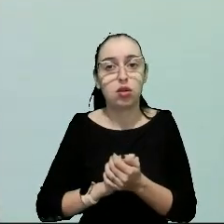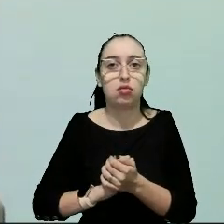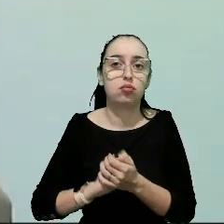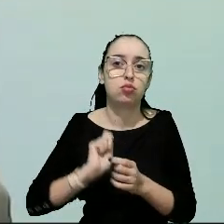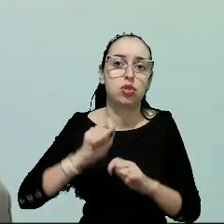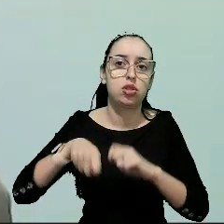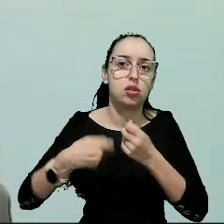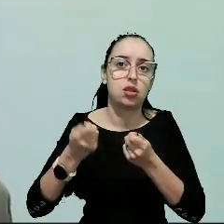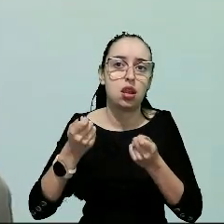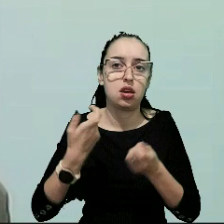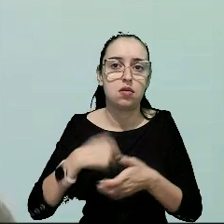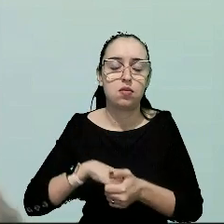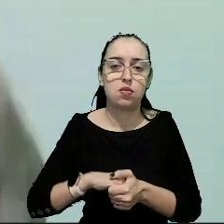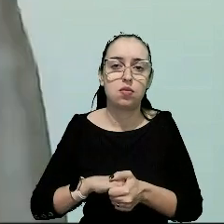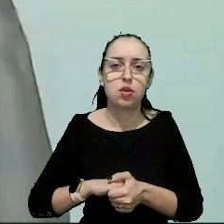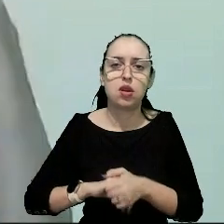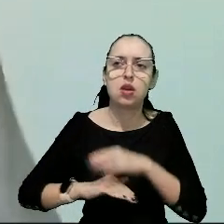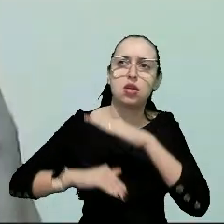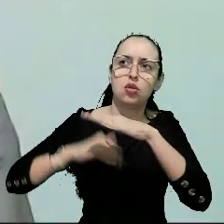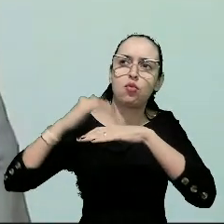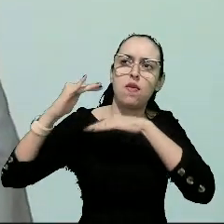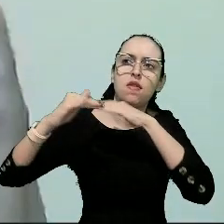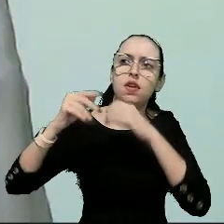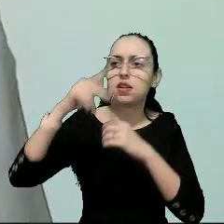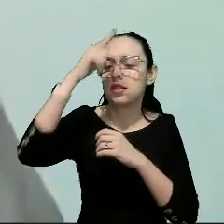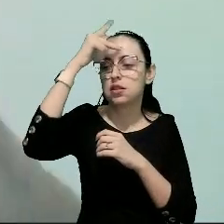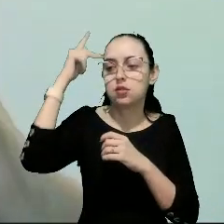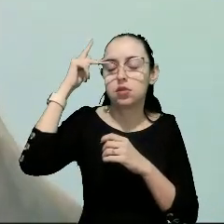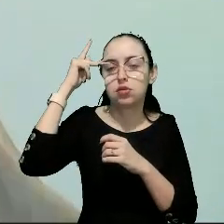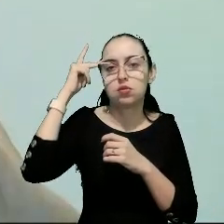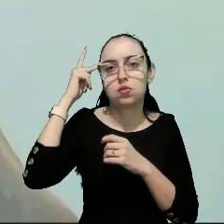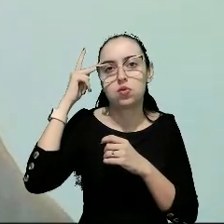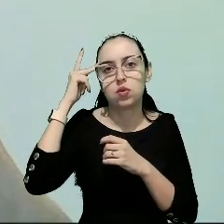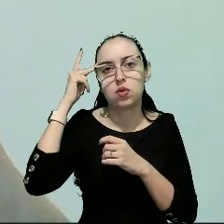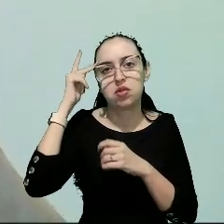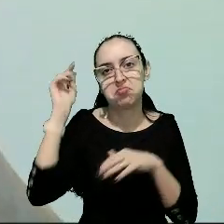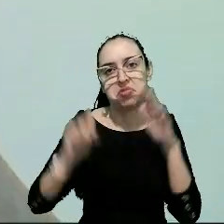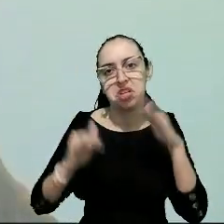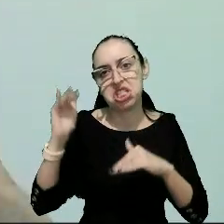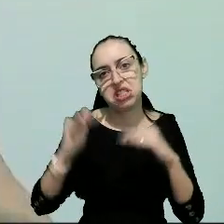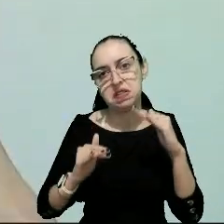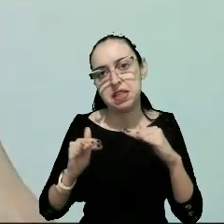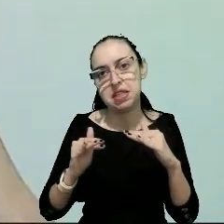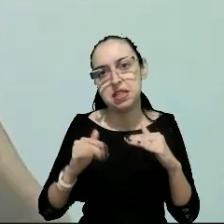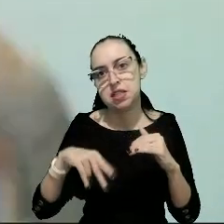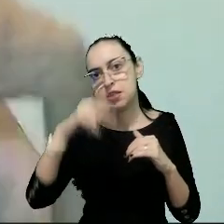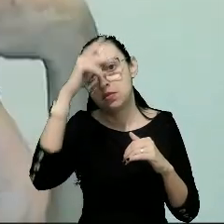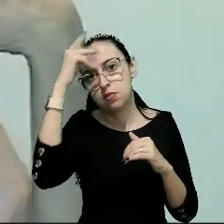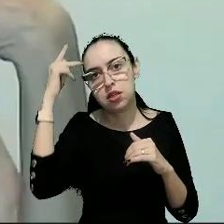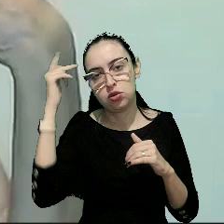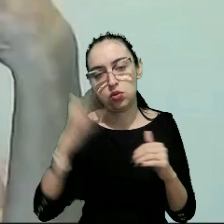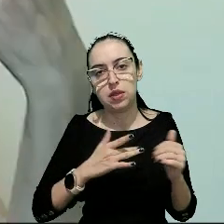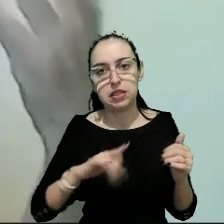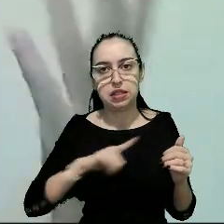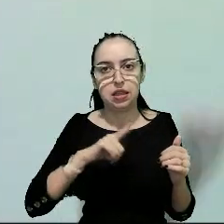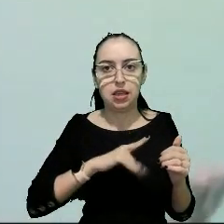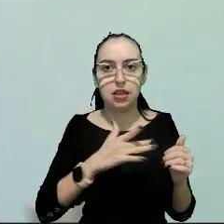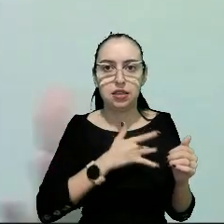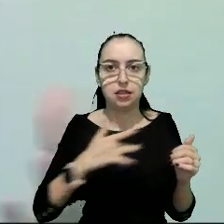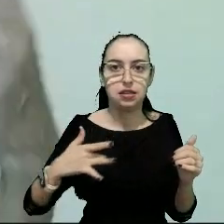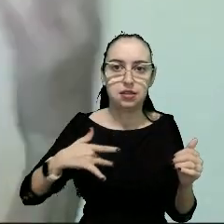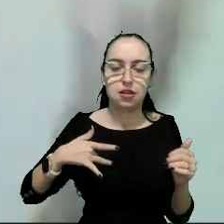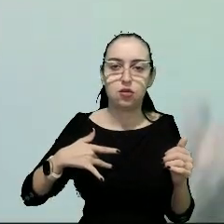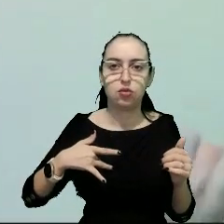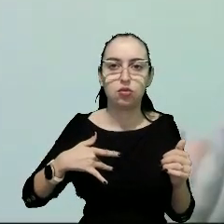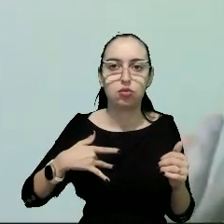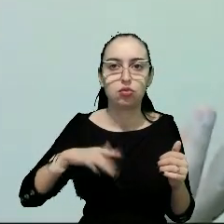e simbólica. É uma fase em que as pessoas, às vezes até pessoas com saúde,